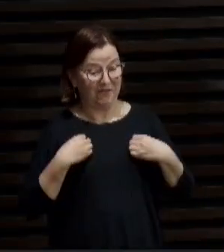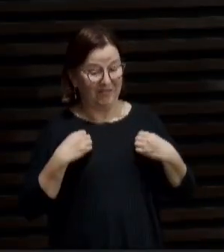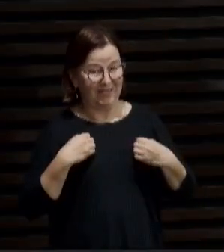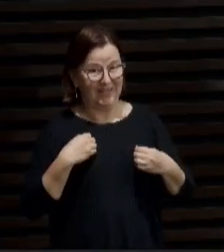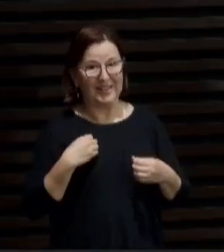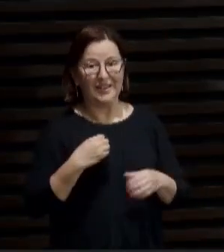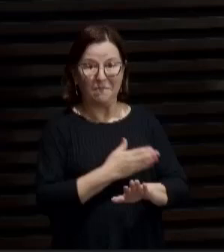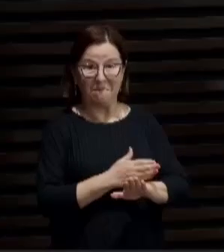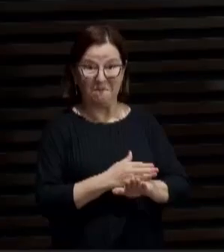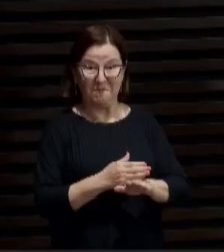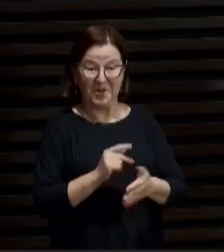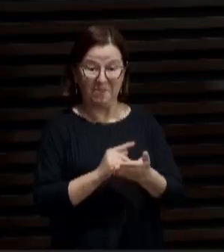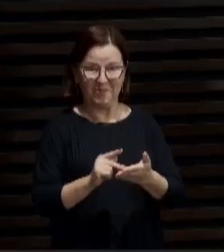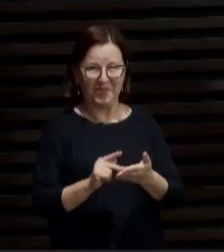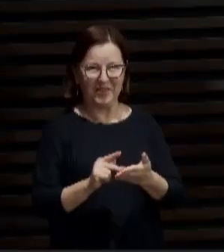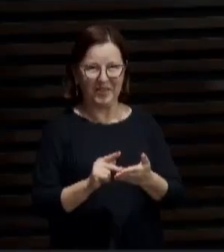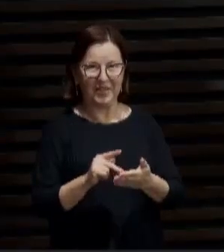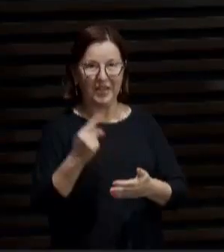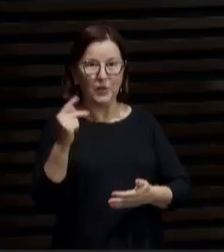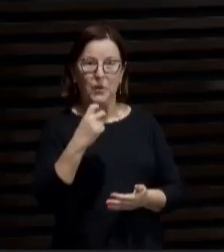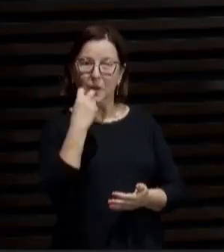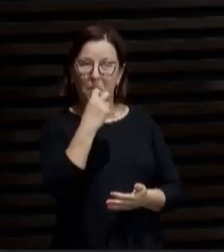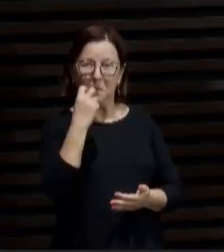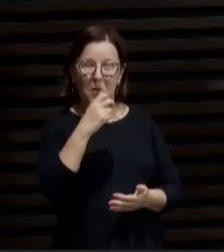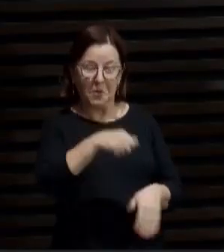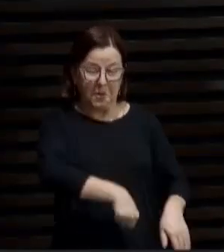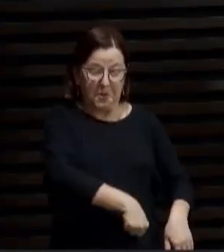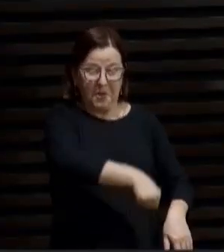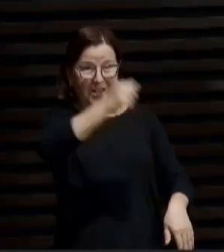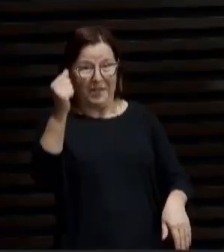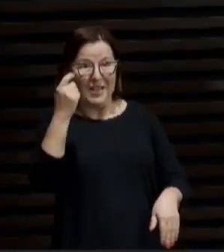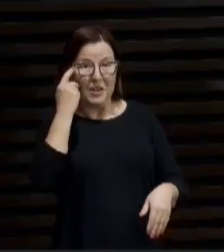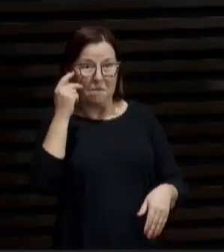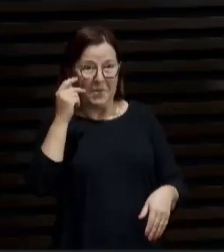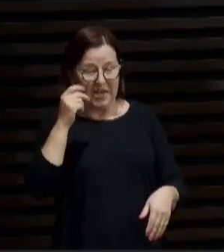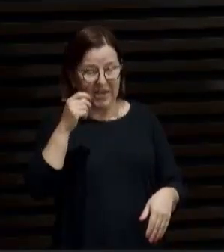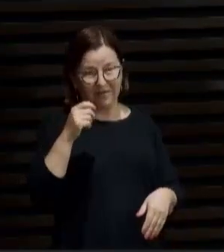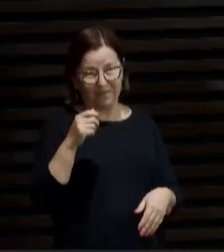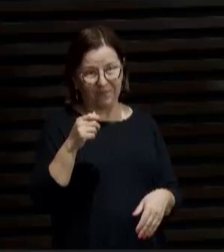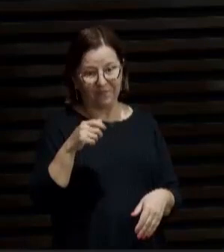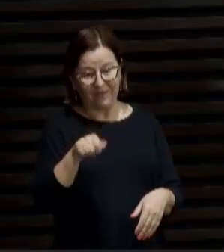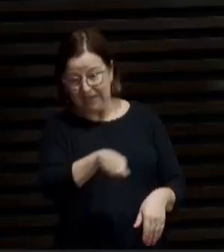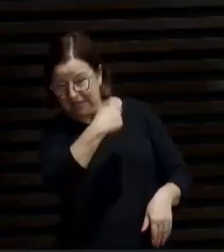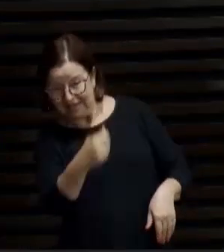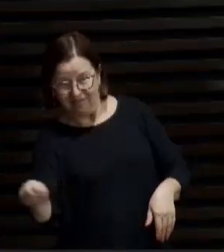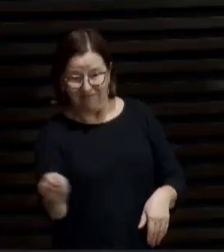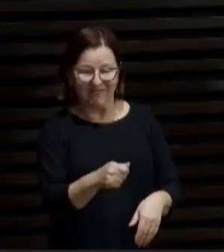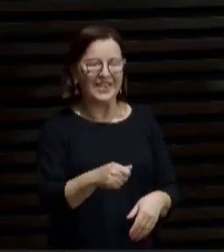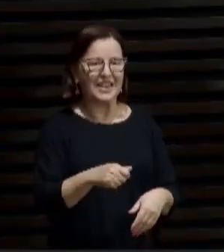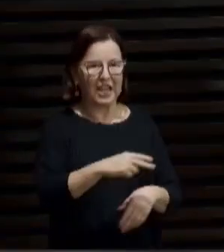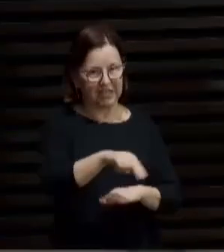puro. Sai da sua boca uma espada afiada, para com ela ferir as nações. Ele é um instrumento